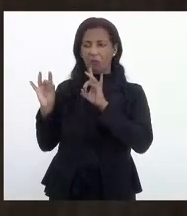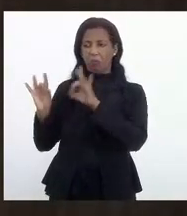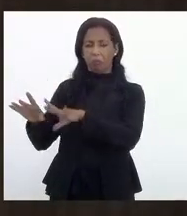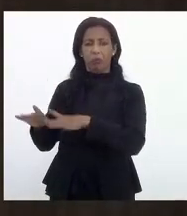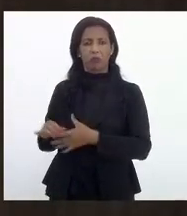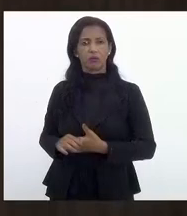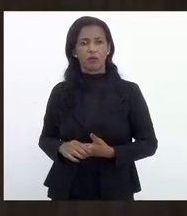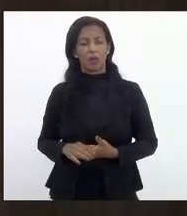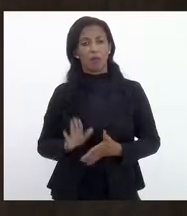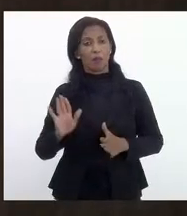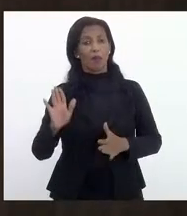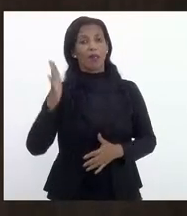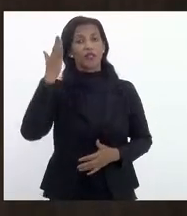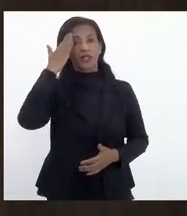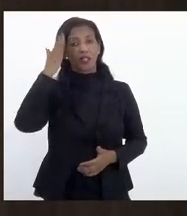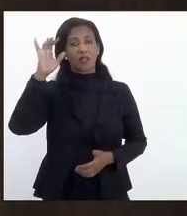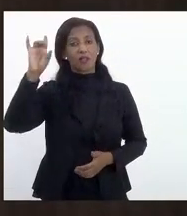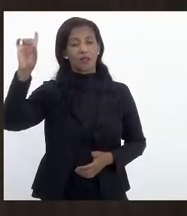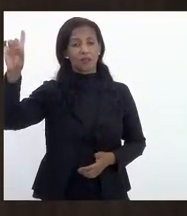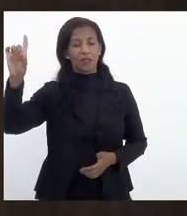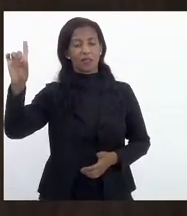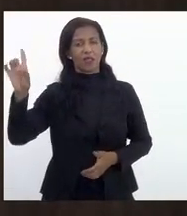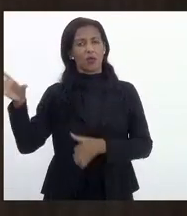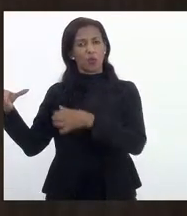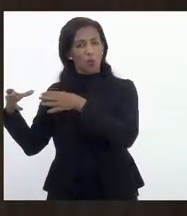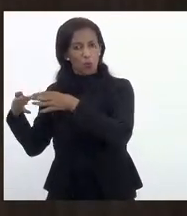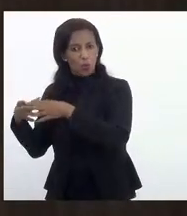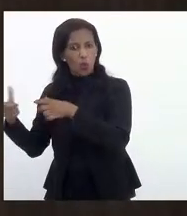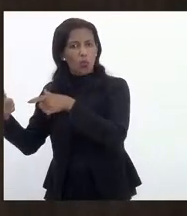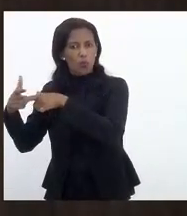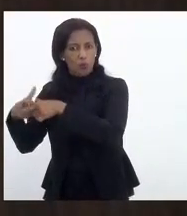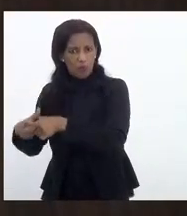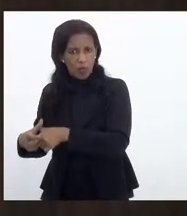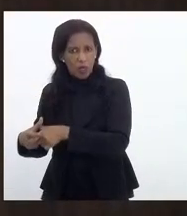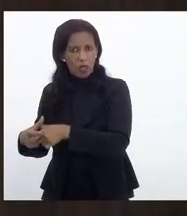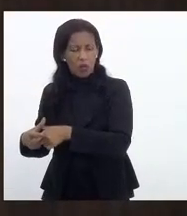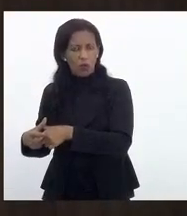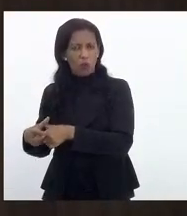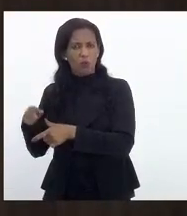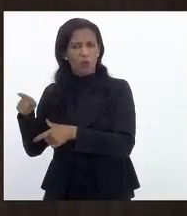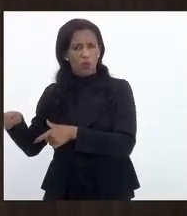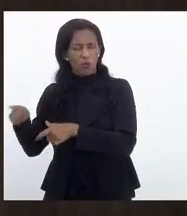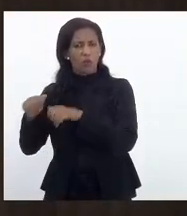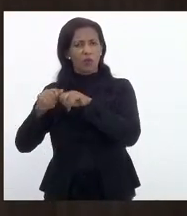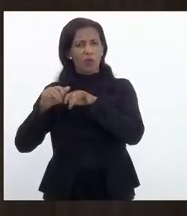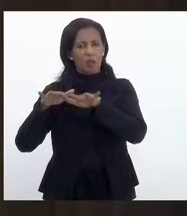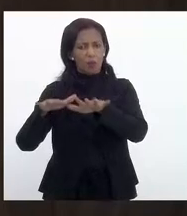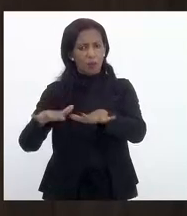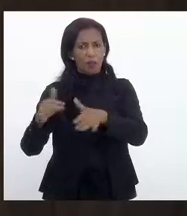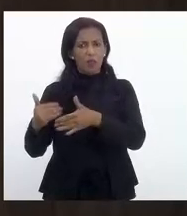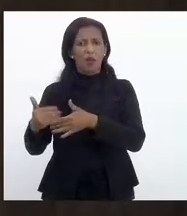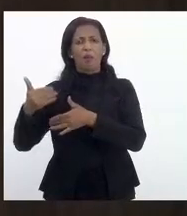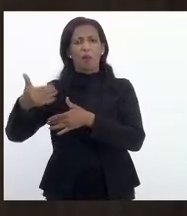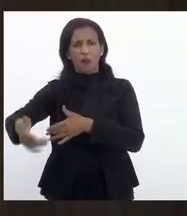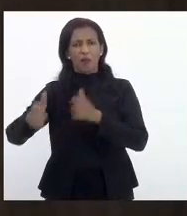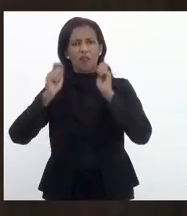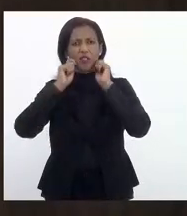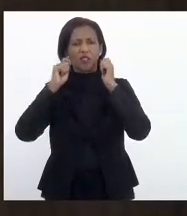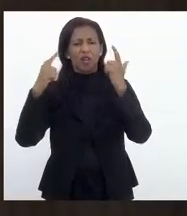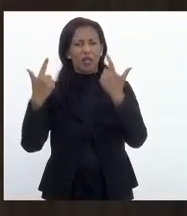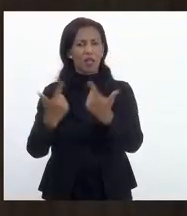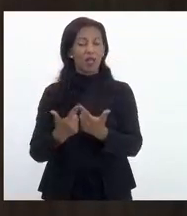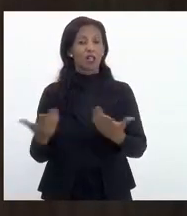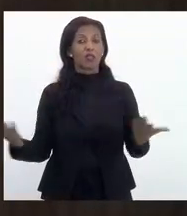jogado no fogo mas graças a Deus a meia dúzia de gatos pingados que foi no mesmo a pandemia para frente da alerj